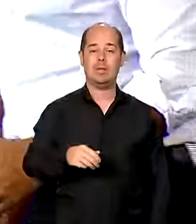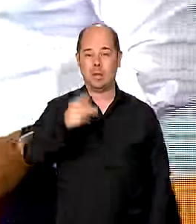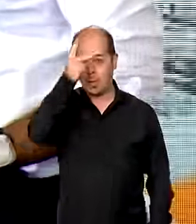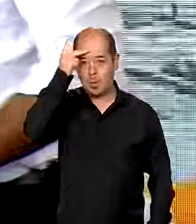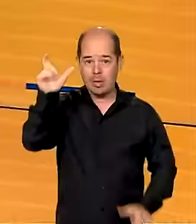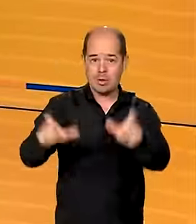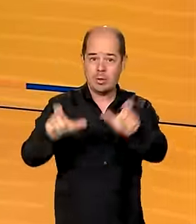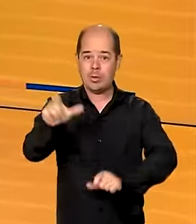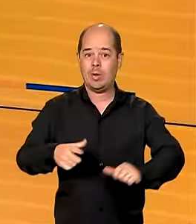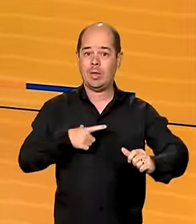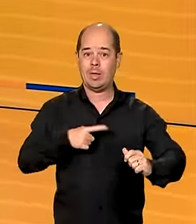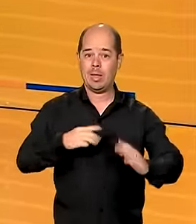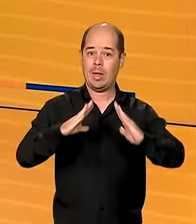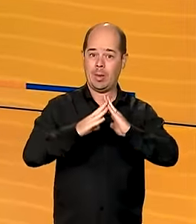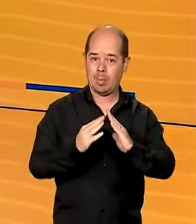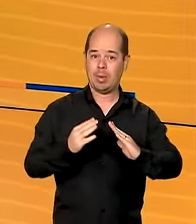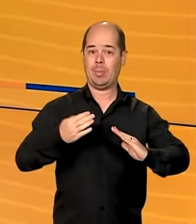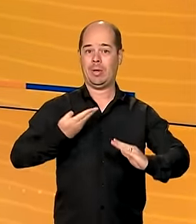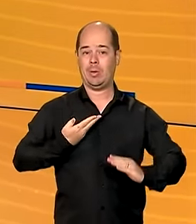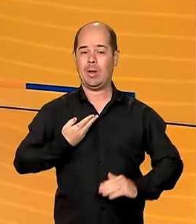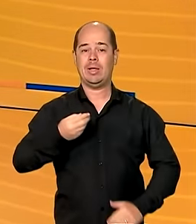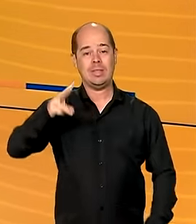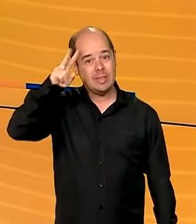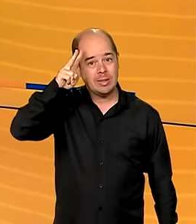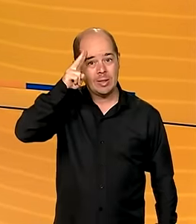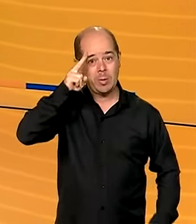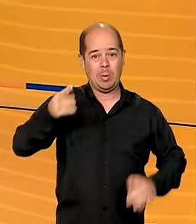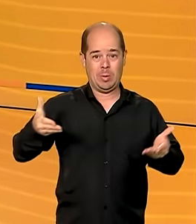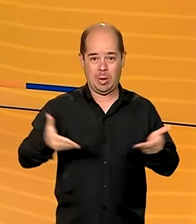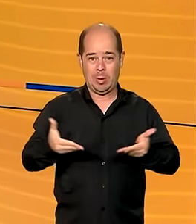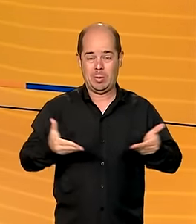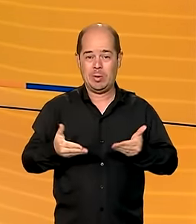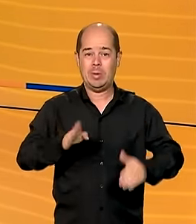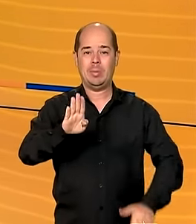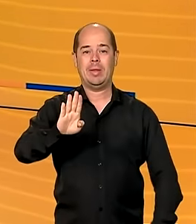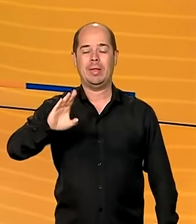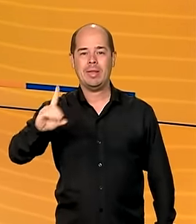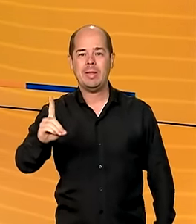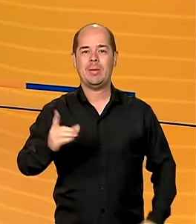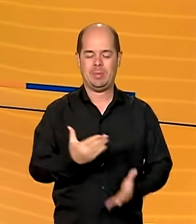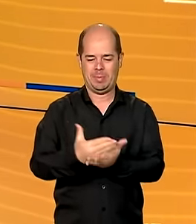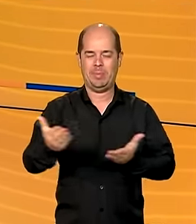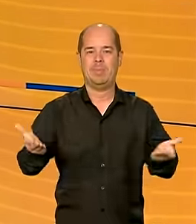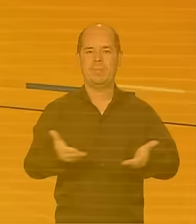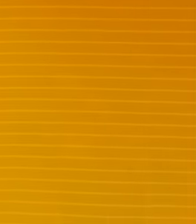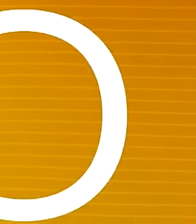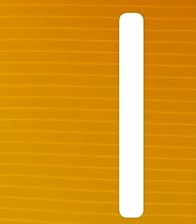Casa Minha Vida. Segunda-feira, 13 de maio, o Brasil em Dia começa agora.